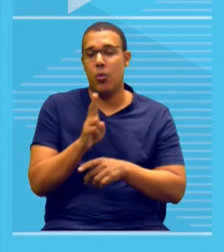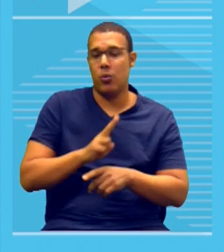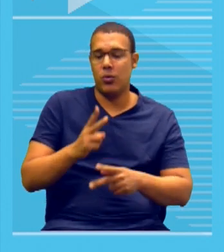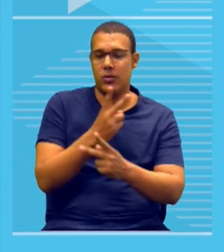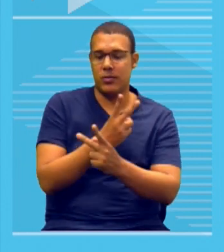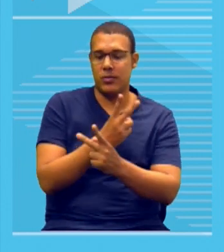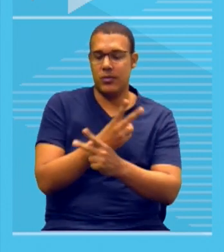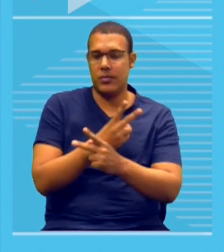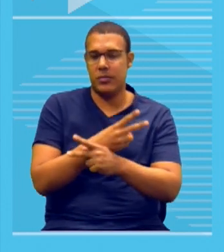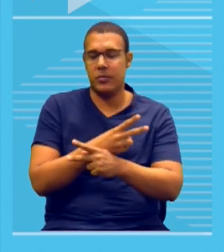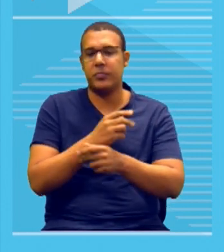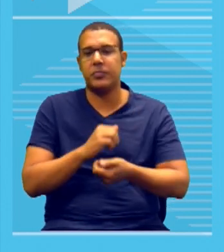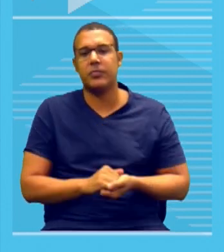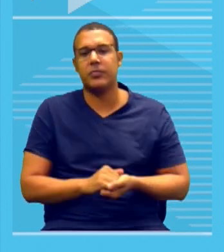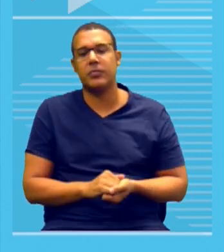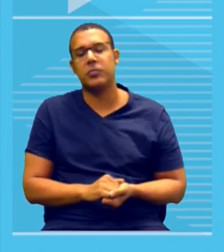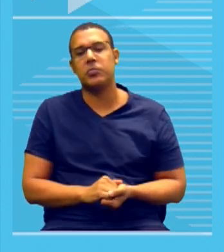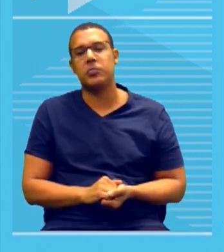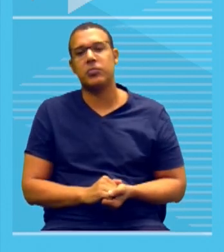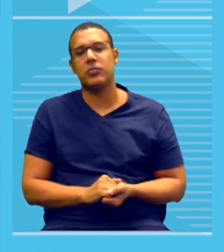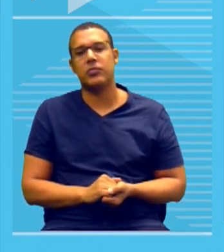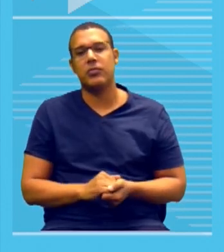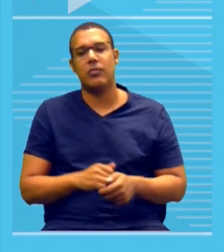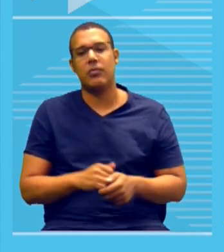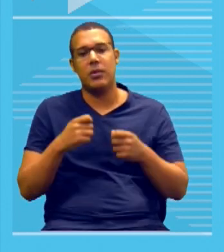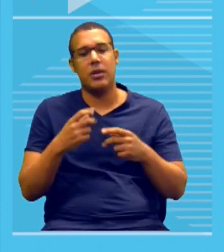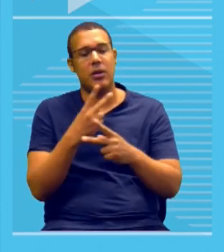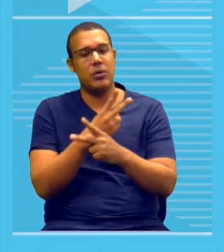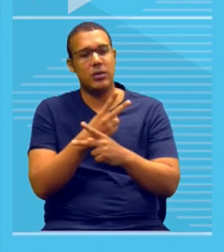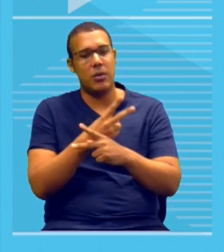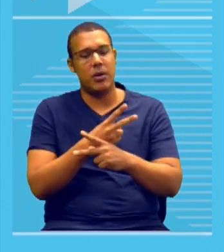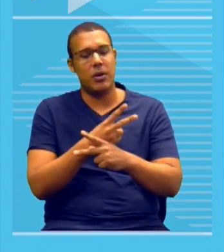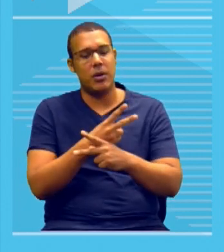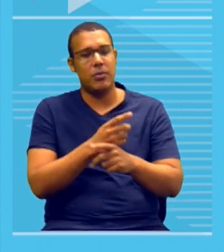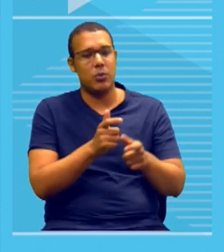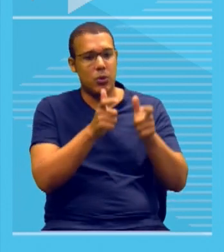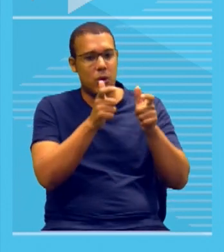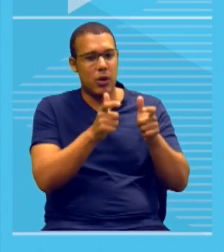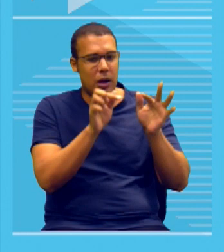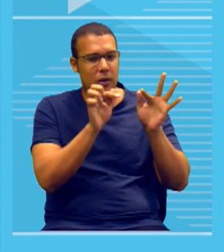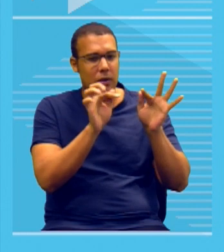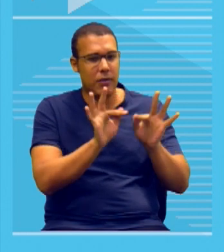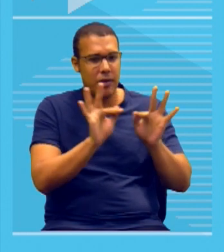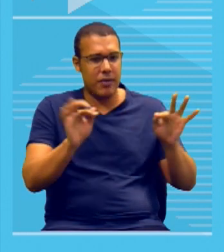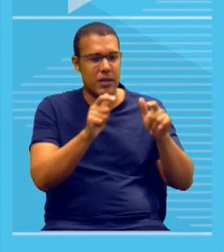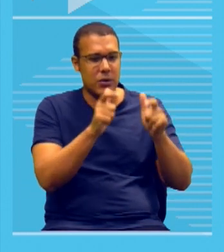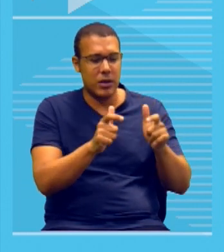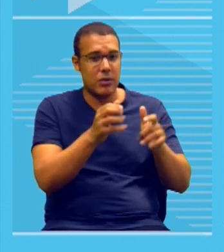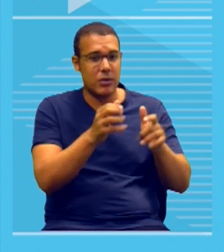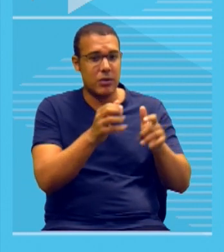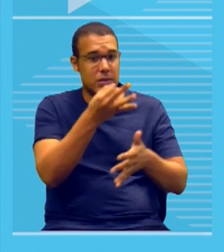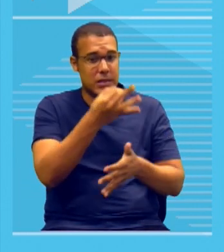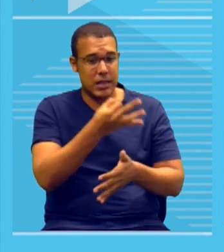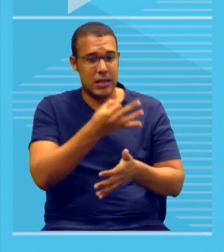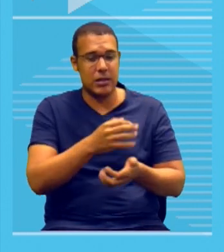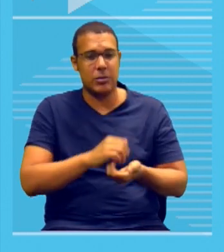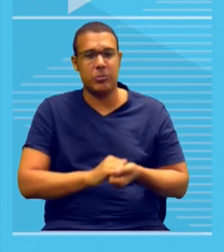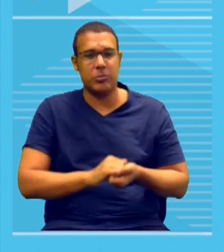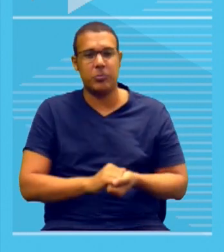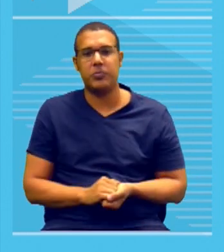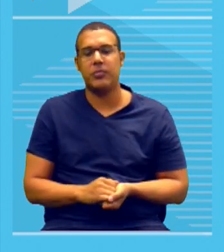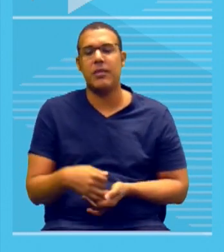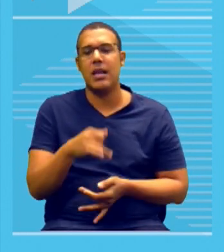nós devemos utilizar o pronome no seu lugarzinho correto Por exemplo você